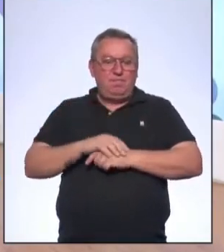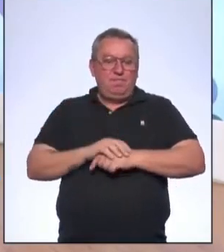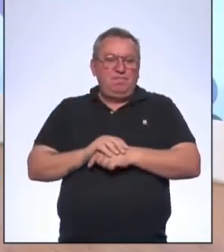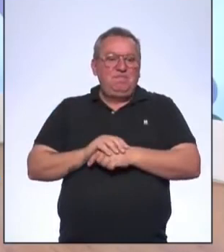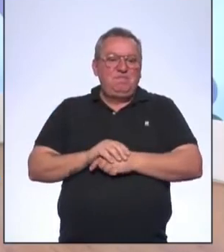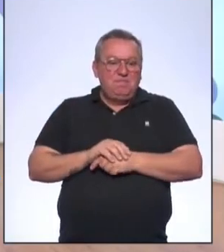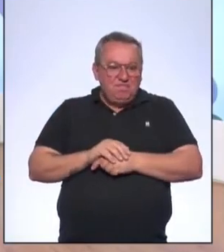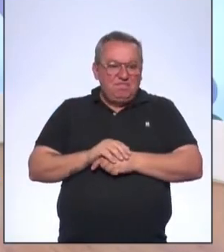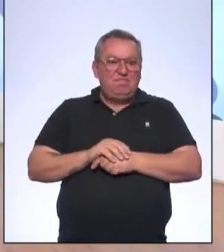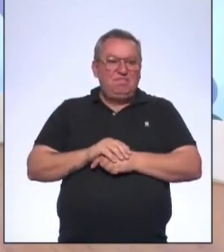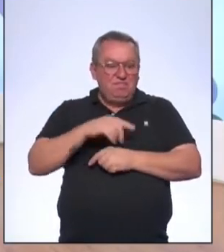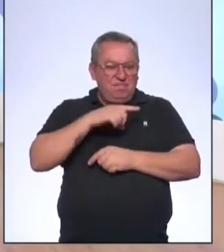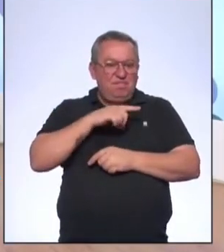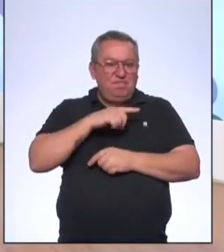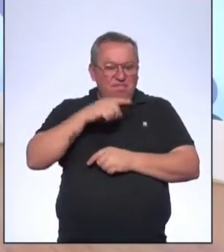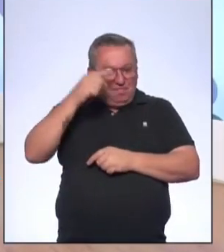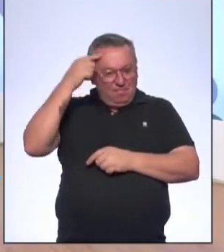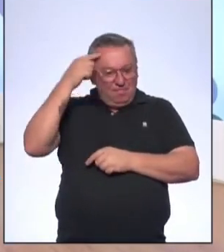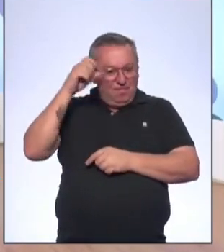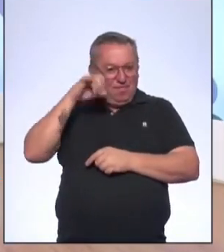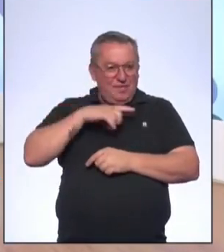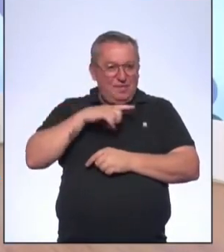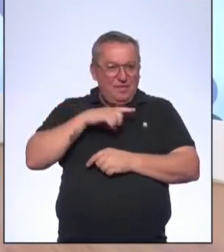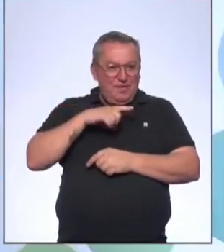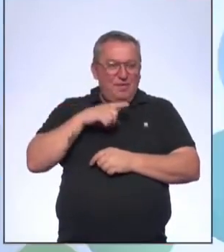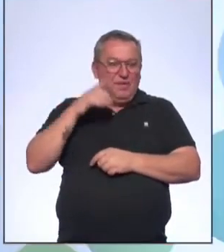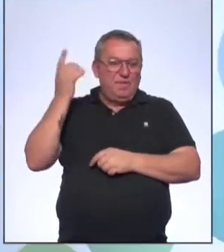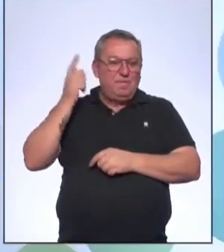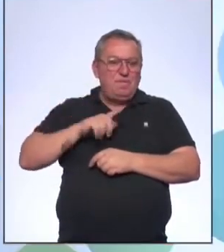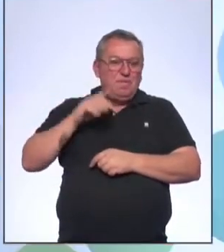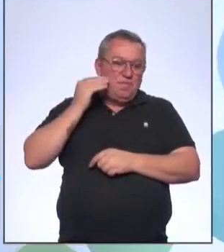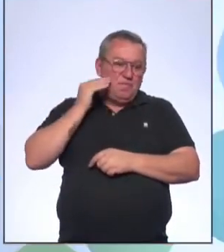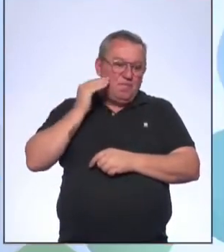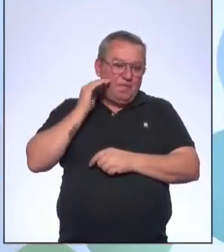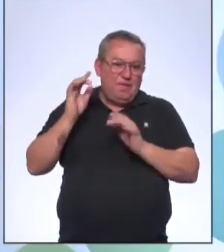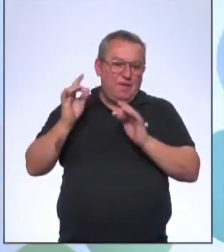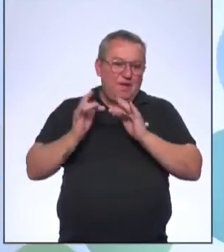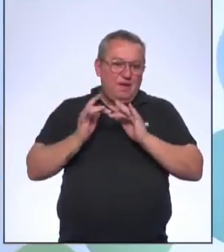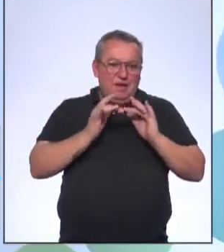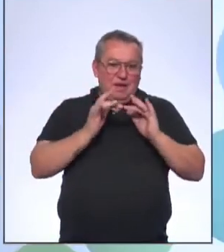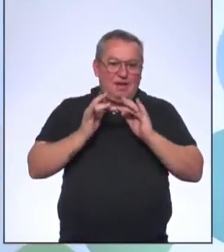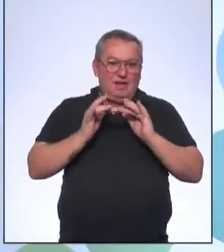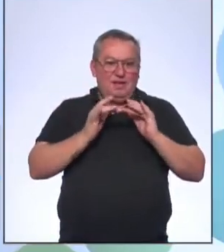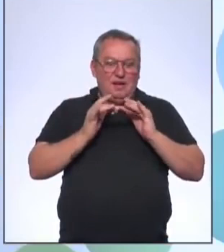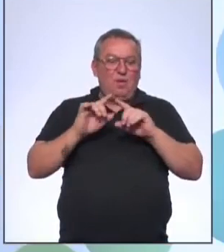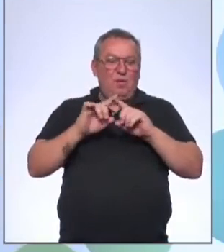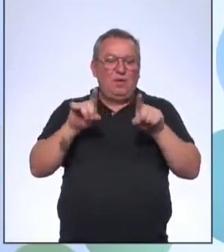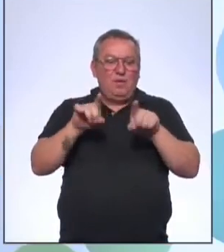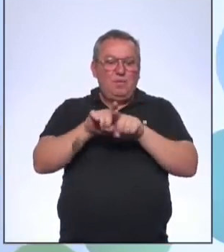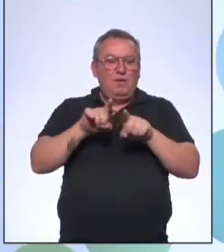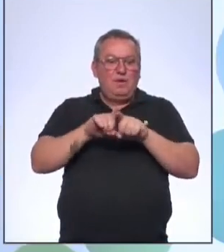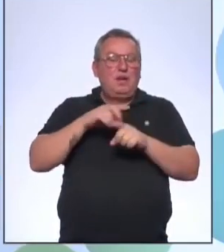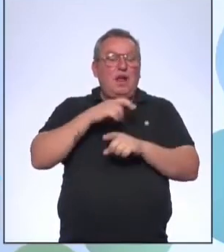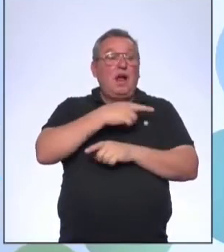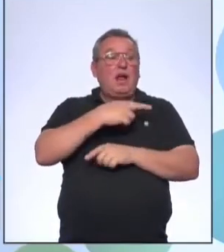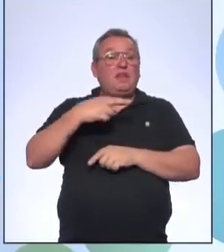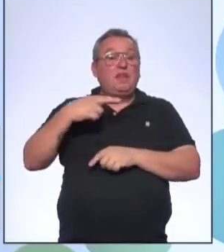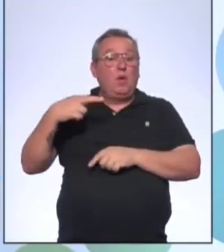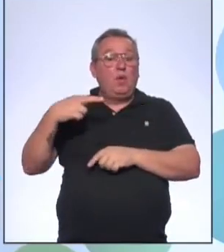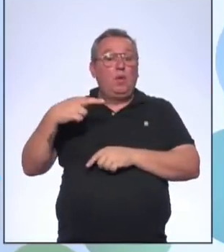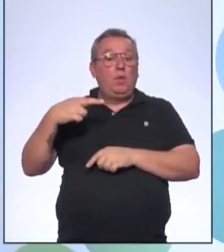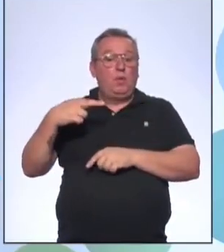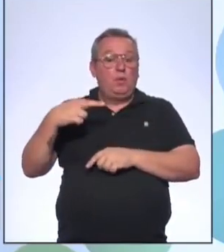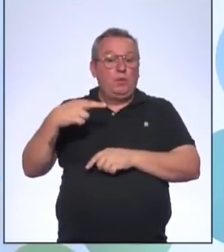8,33. Então, tem sim quem está entendendo essa relação, né, da questão da razão